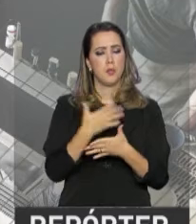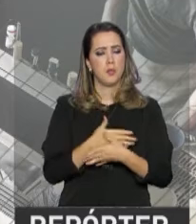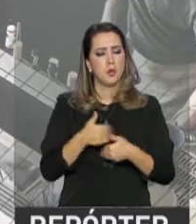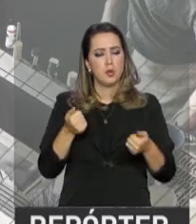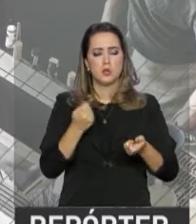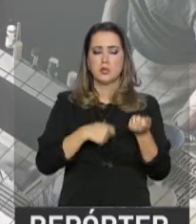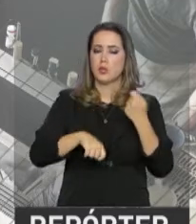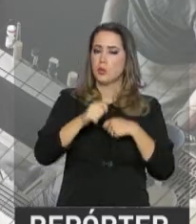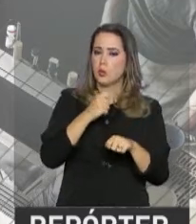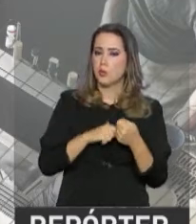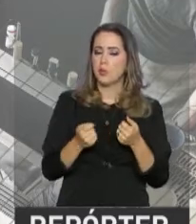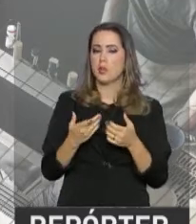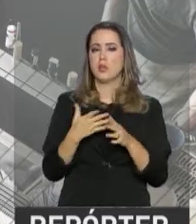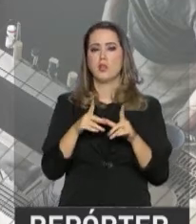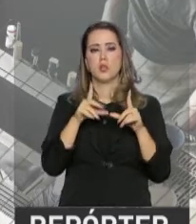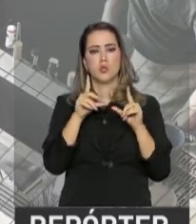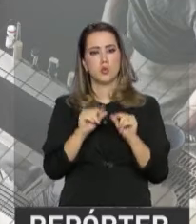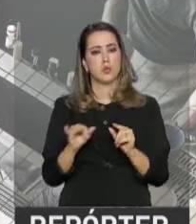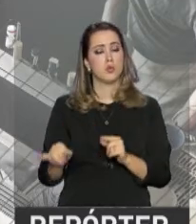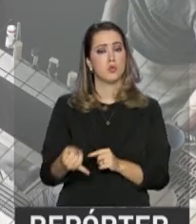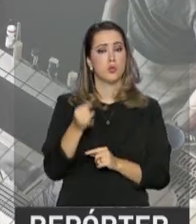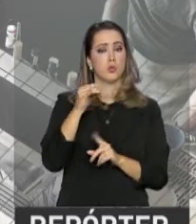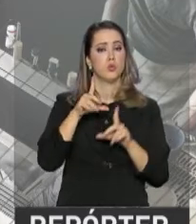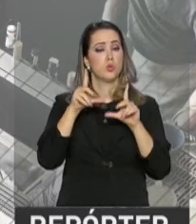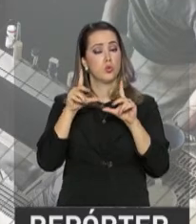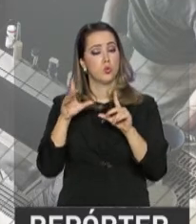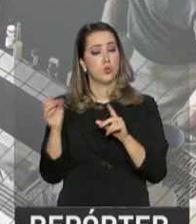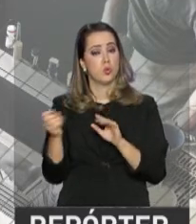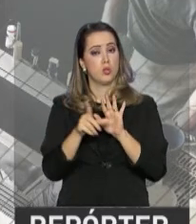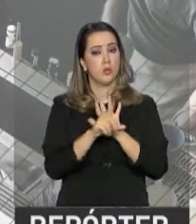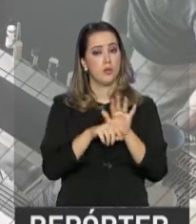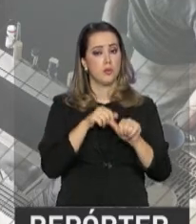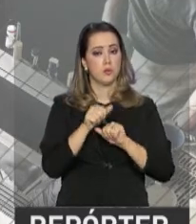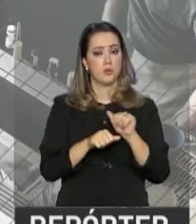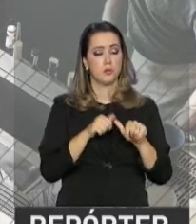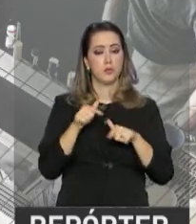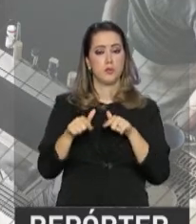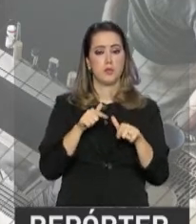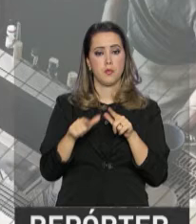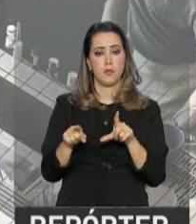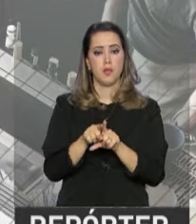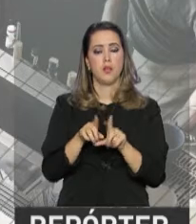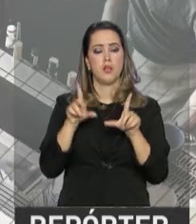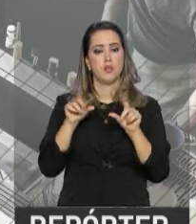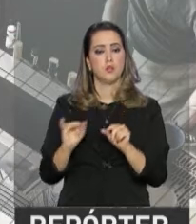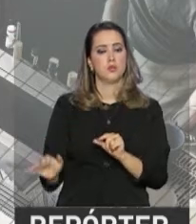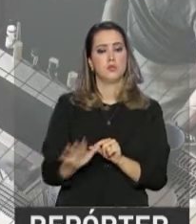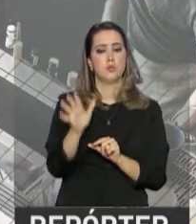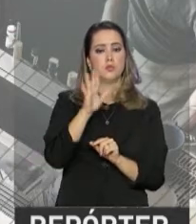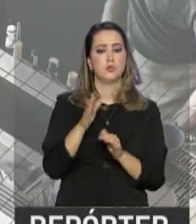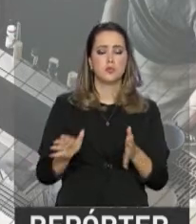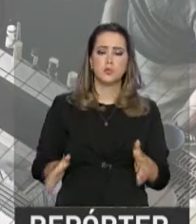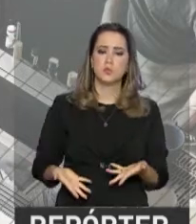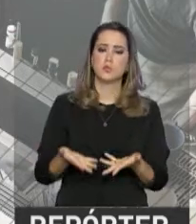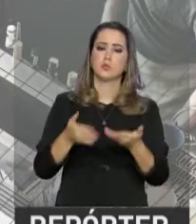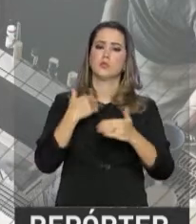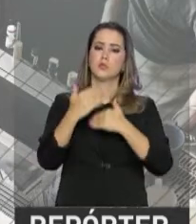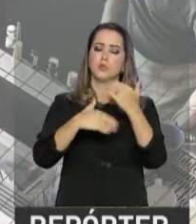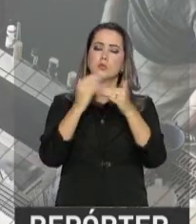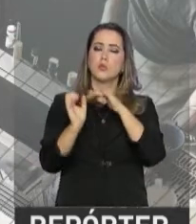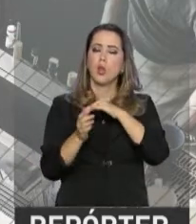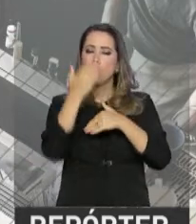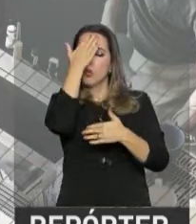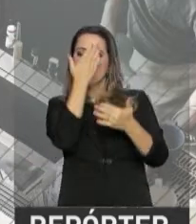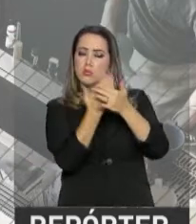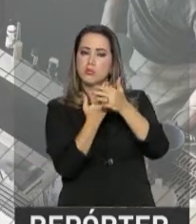econômicas o recuo das taxas de juros a reforma trabalhista ea queda da inflação proporcionaram uma elevação da